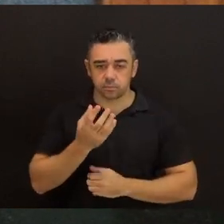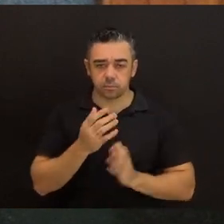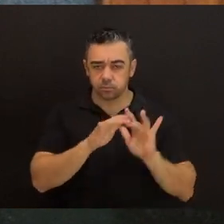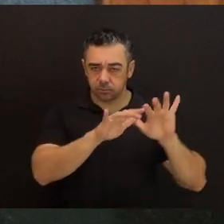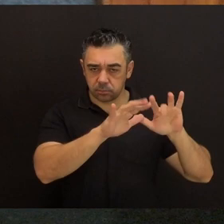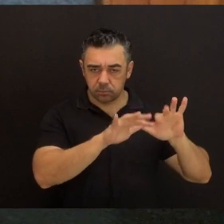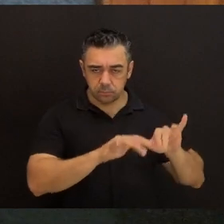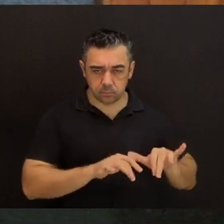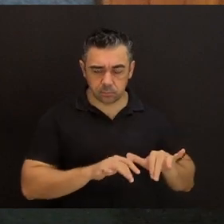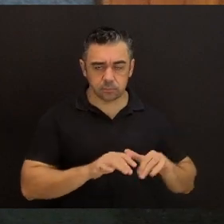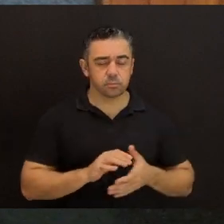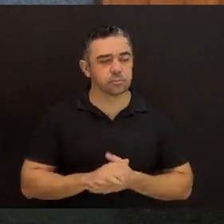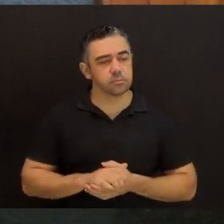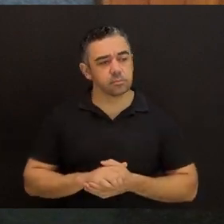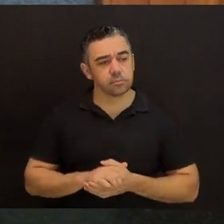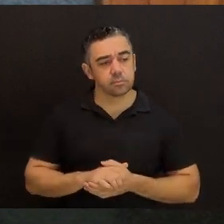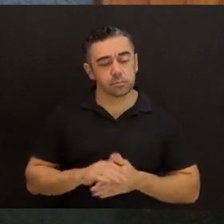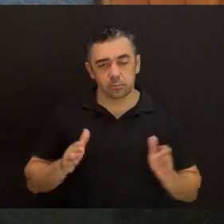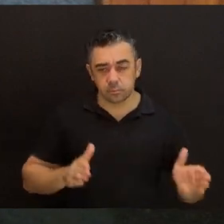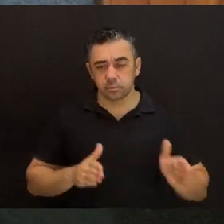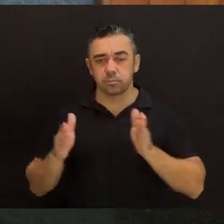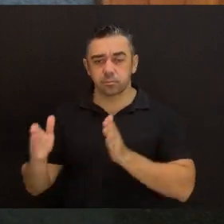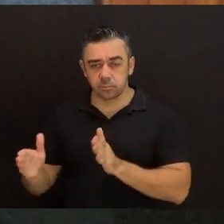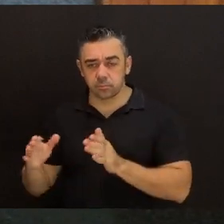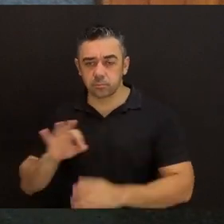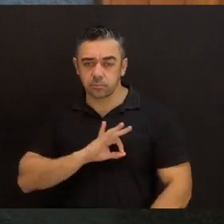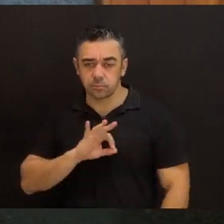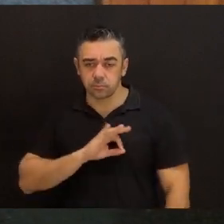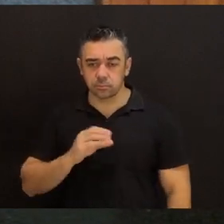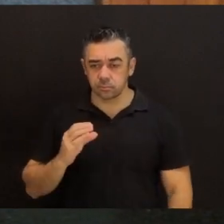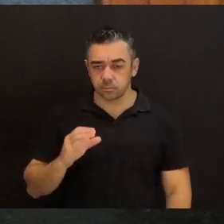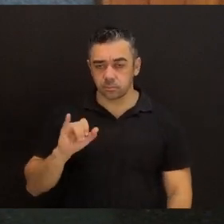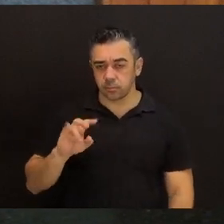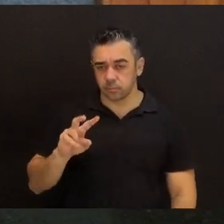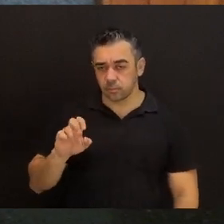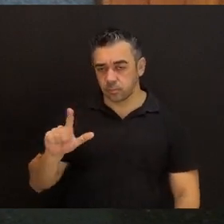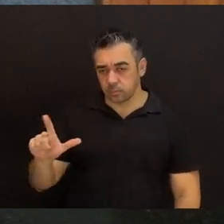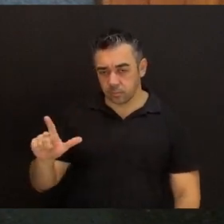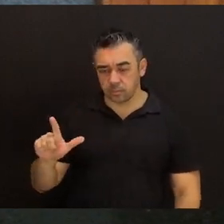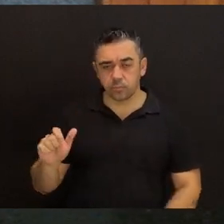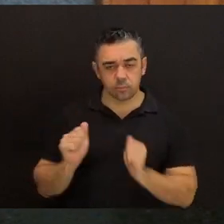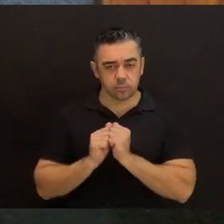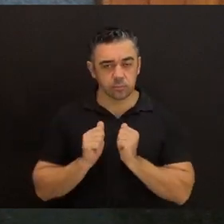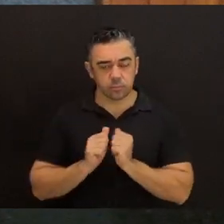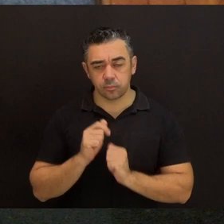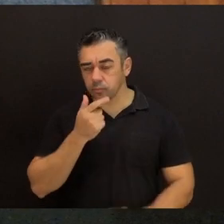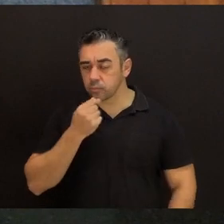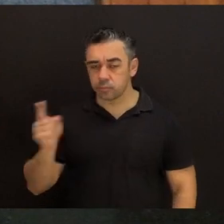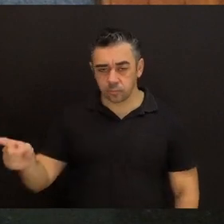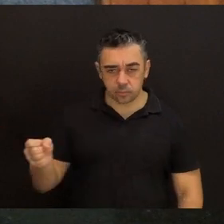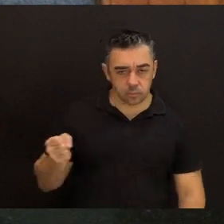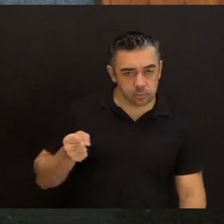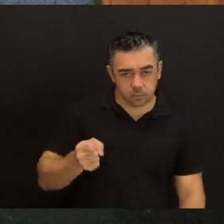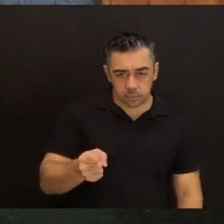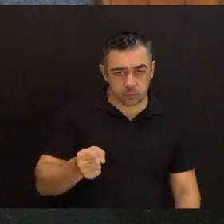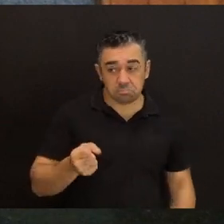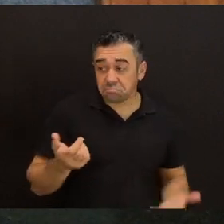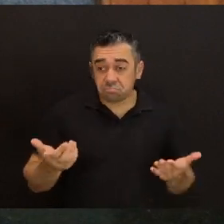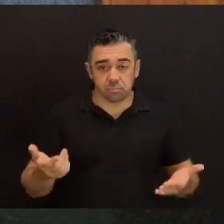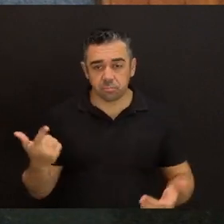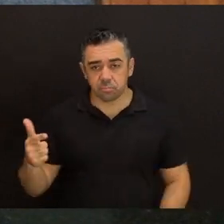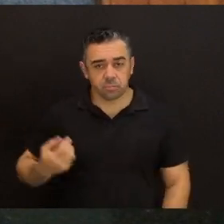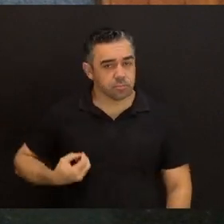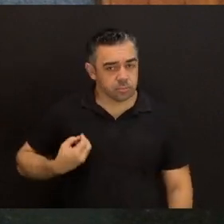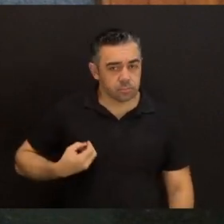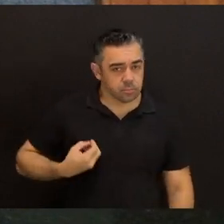e a parte da Polícia Civil também foi feita com as oitivas naquele momento o servidor foi indicado mas nós não tínhamos a presença